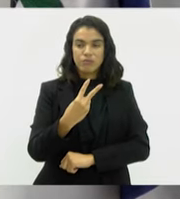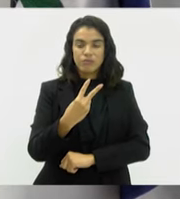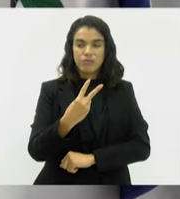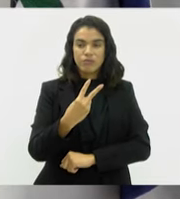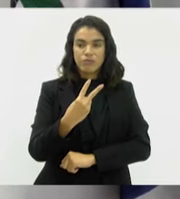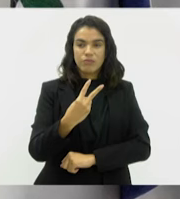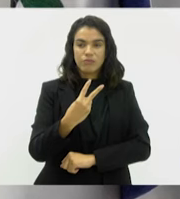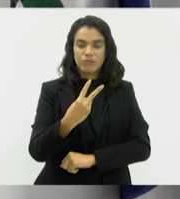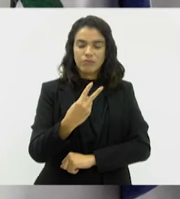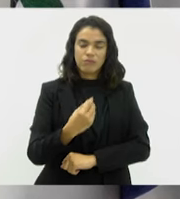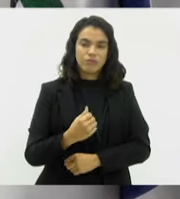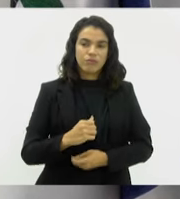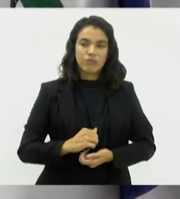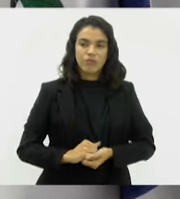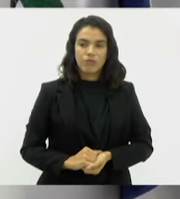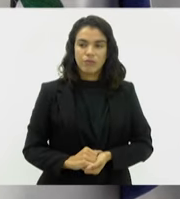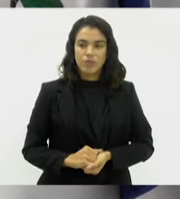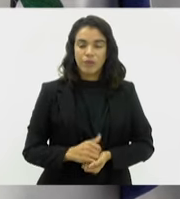De 2010, não.